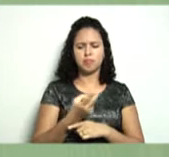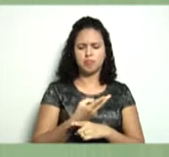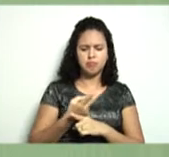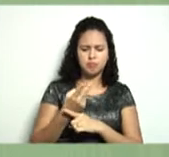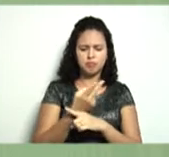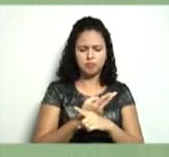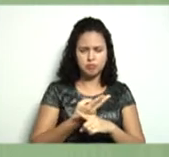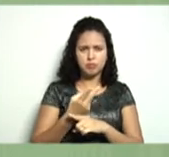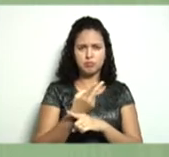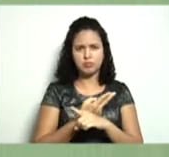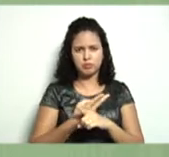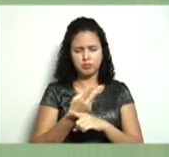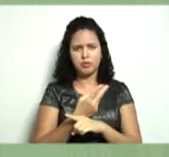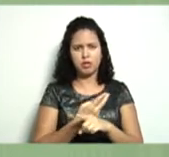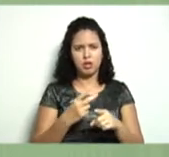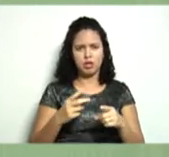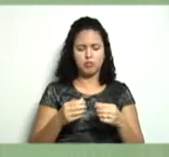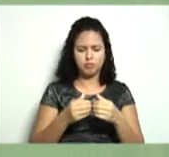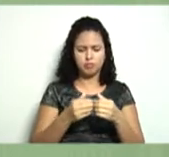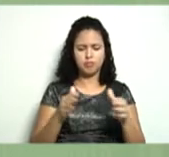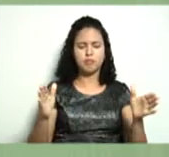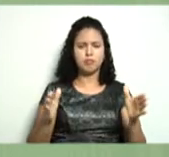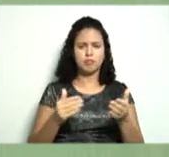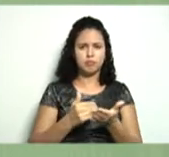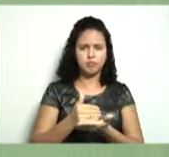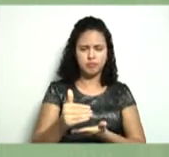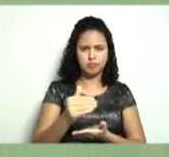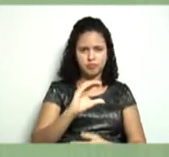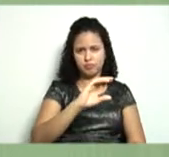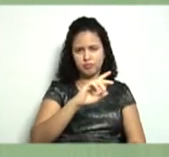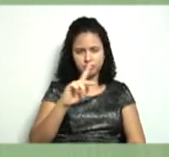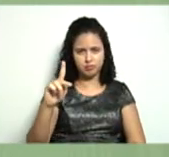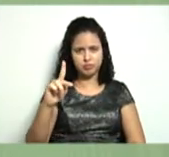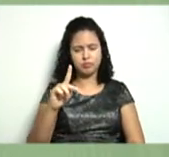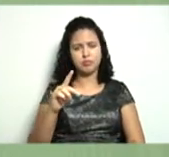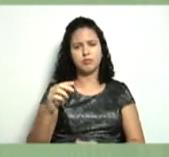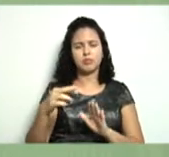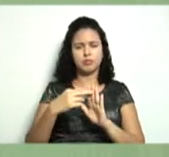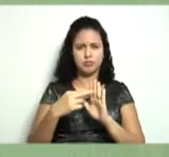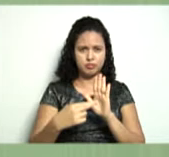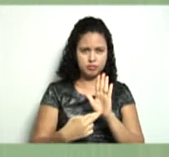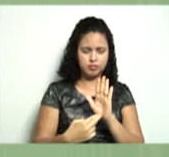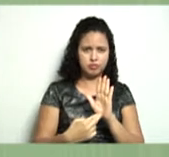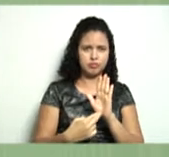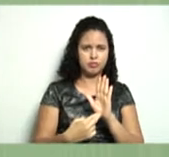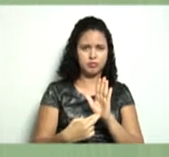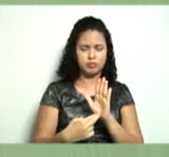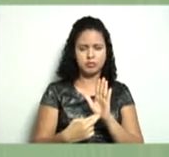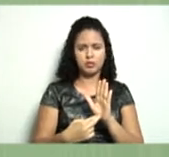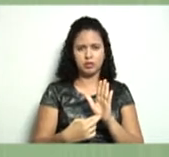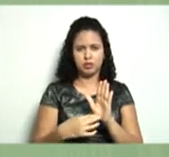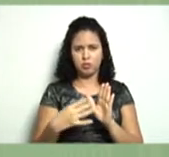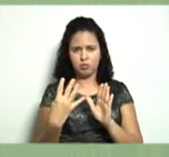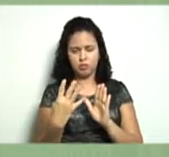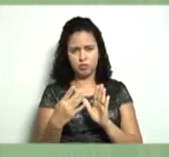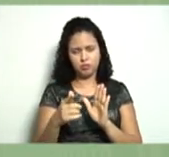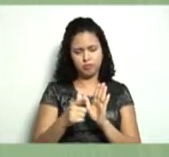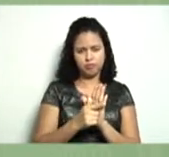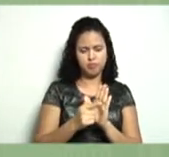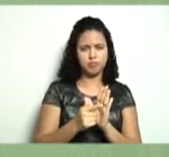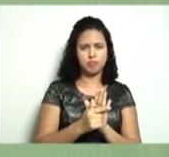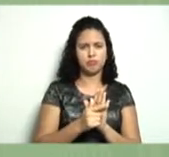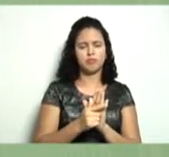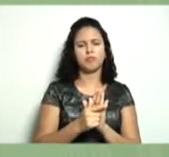a autorização de funcionamento da cooperativa. Um requerimento acompanhado de 4 vias do ato